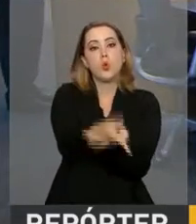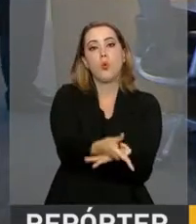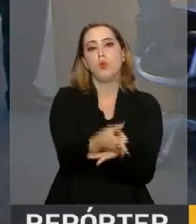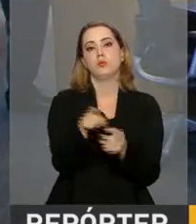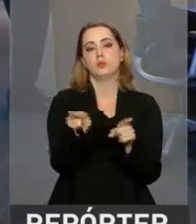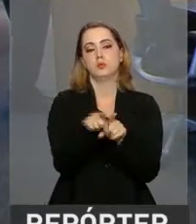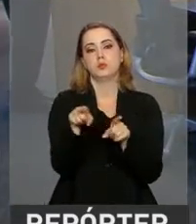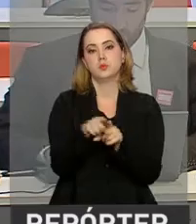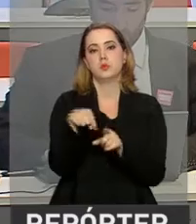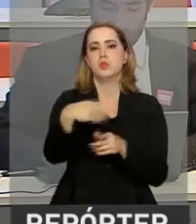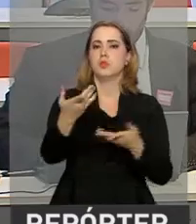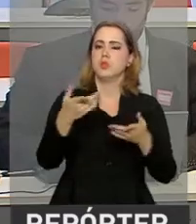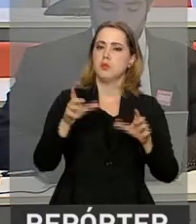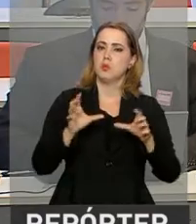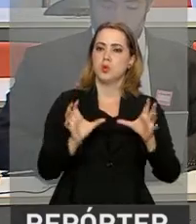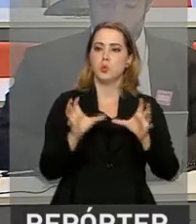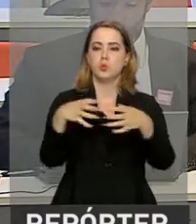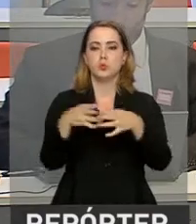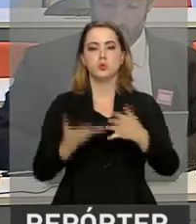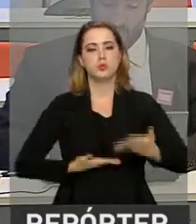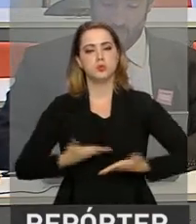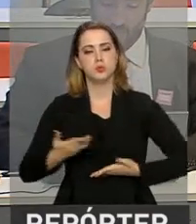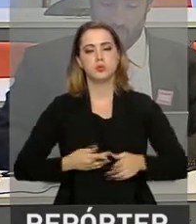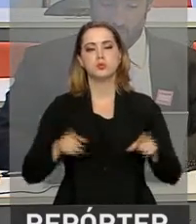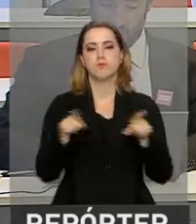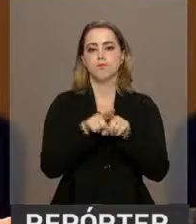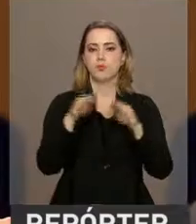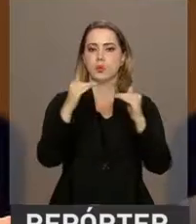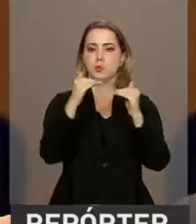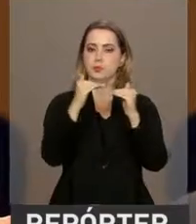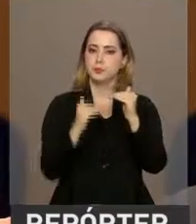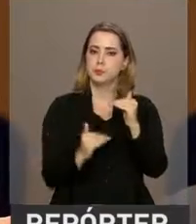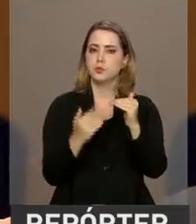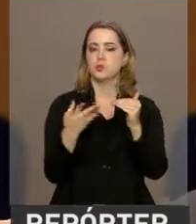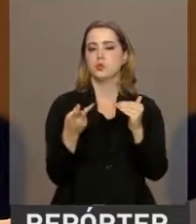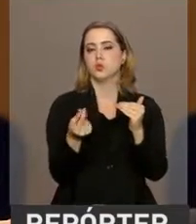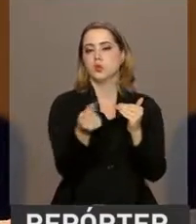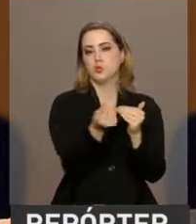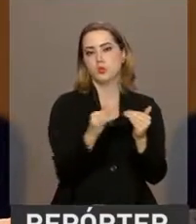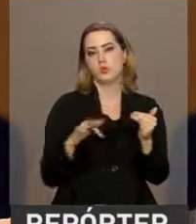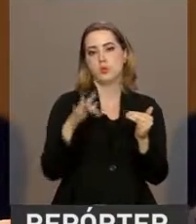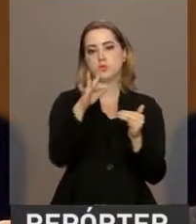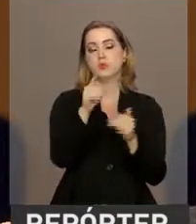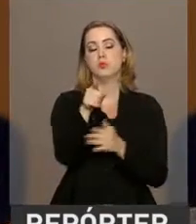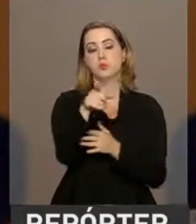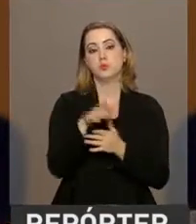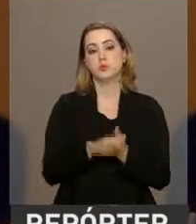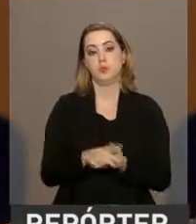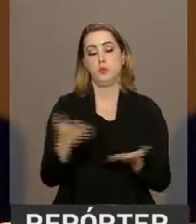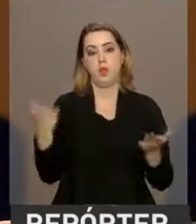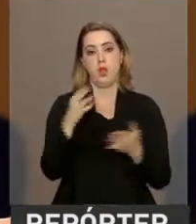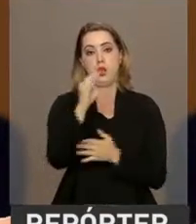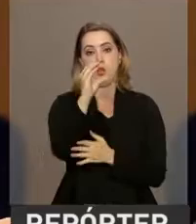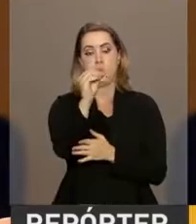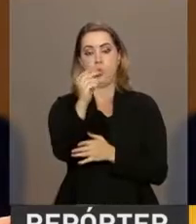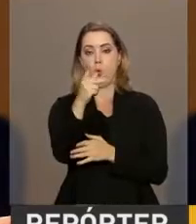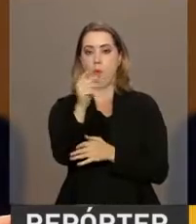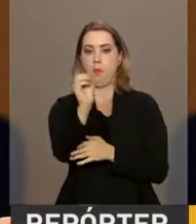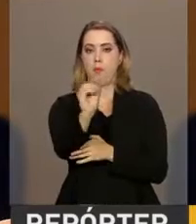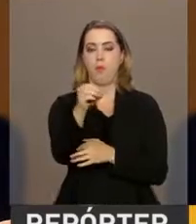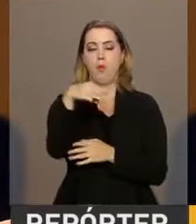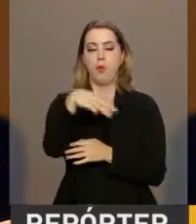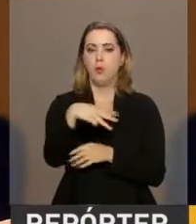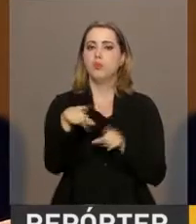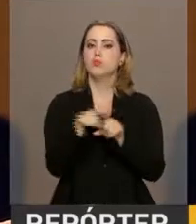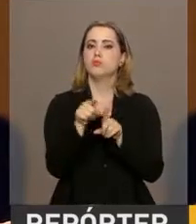setor de serviços também contribui para a queda na inflação. O cenário básico do Copom está refletido no relatório,